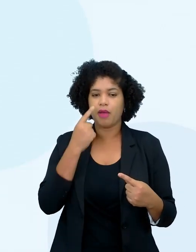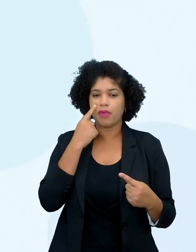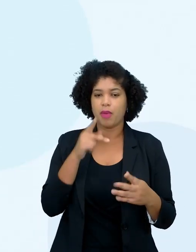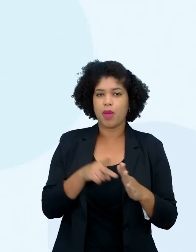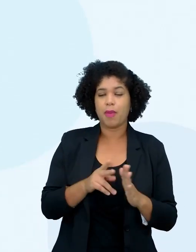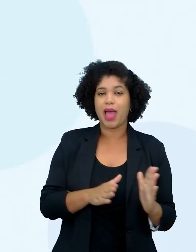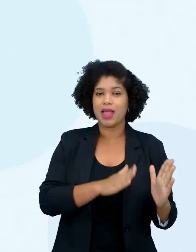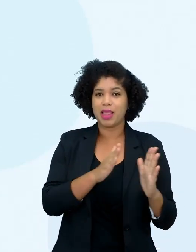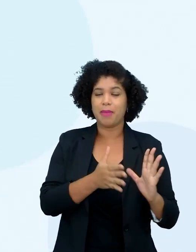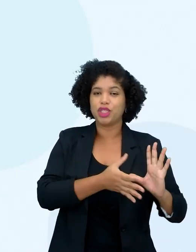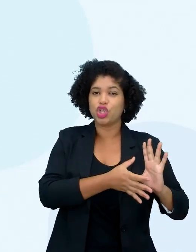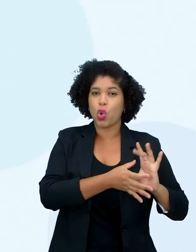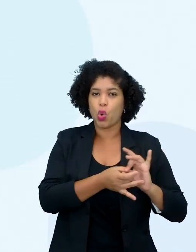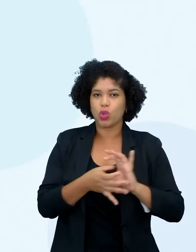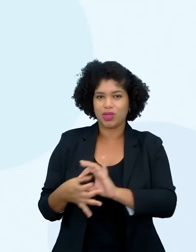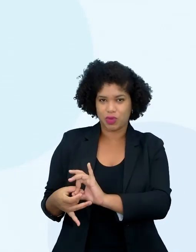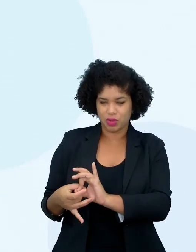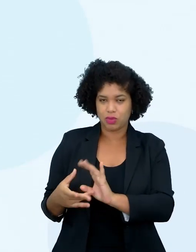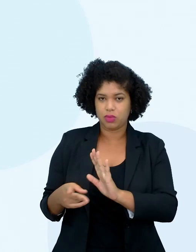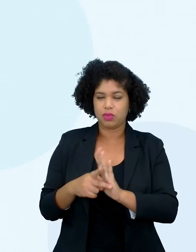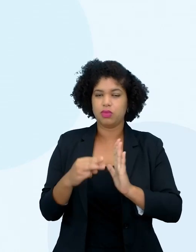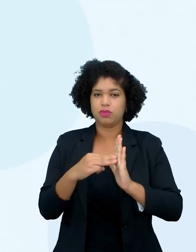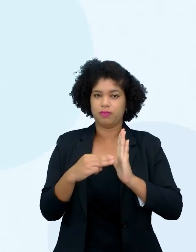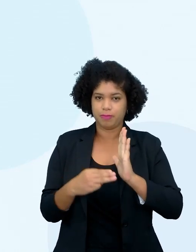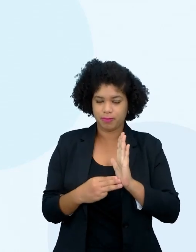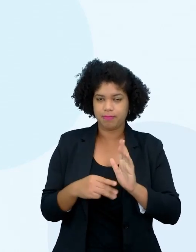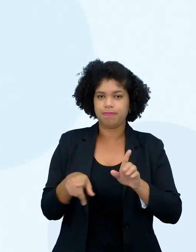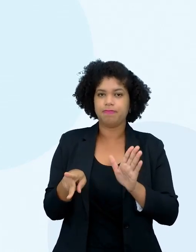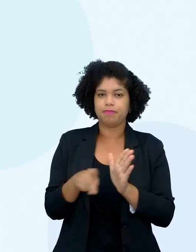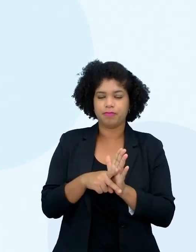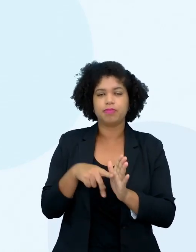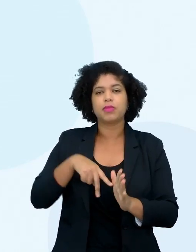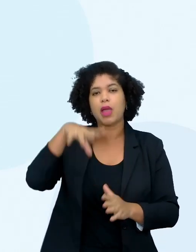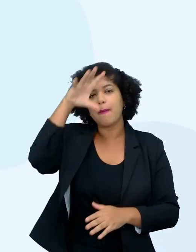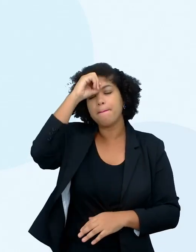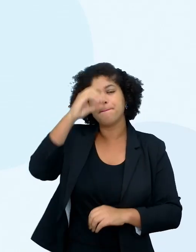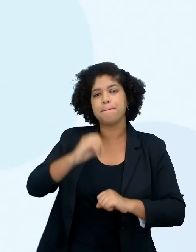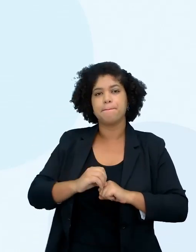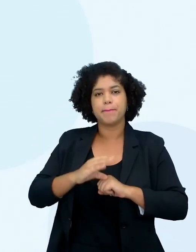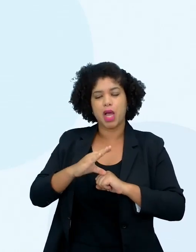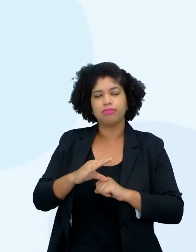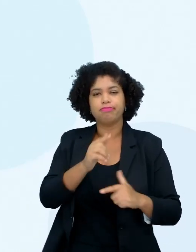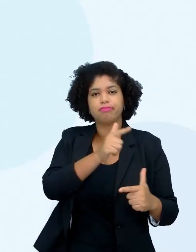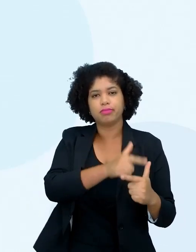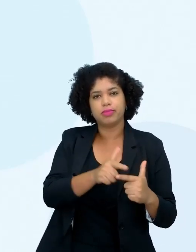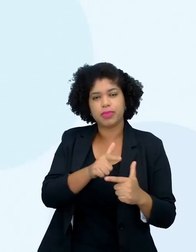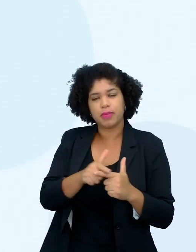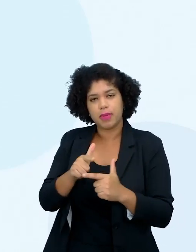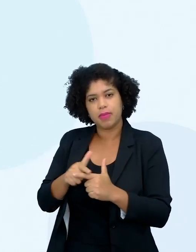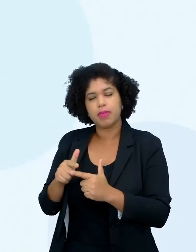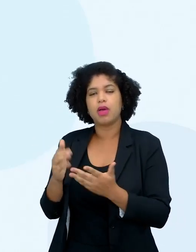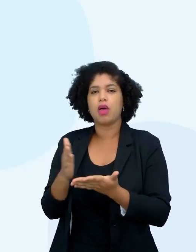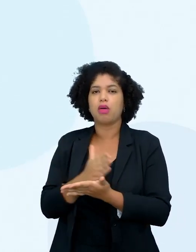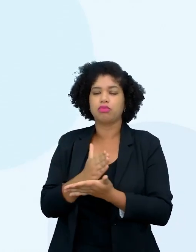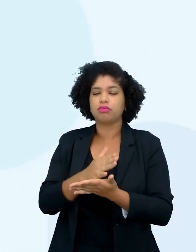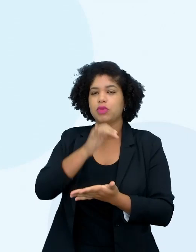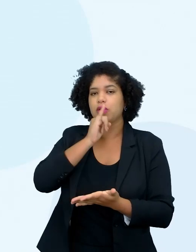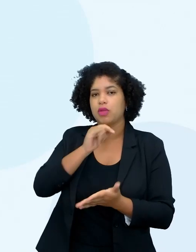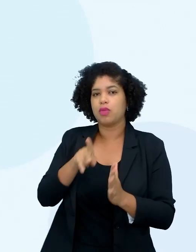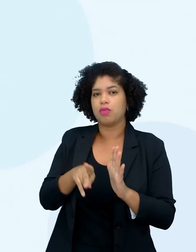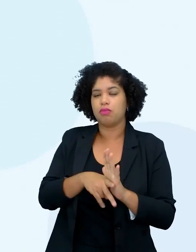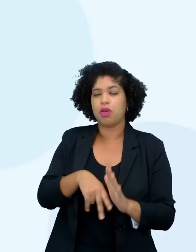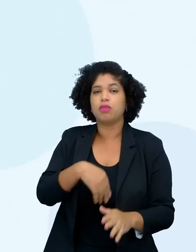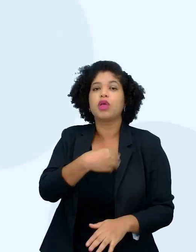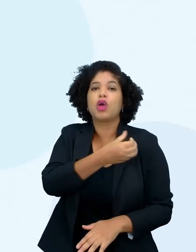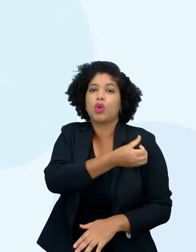de contextualização da metodologia de aprendizagem baseada em problemas, com exemplos de habilidades de retomada do 6º